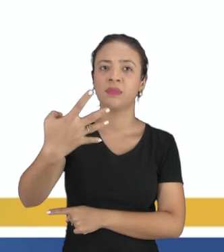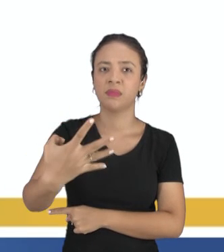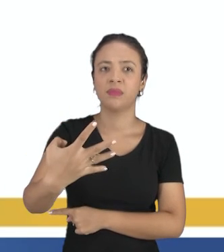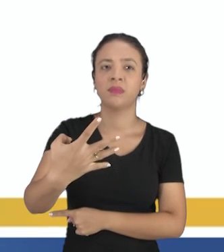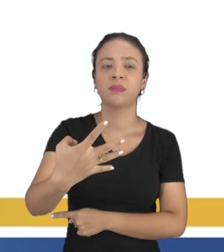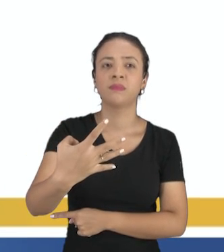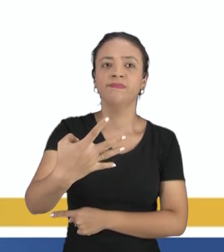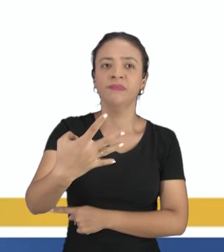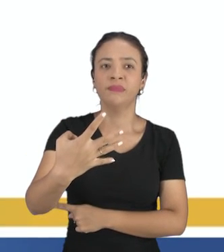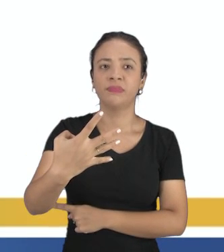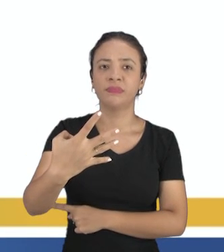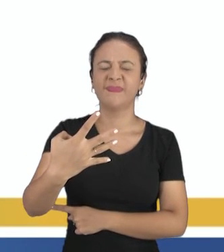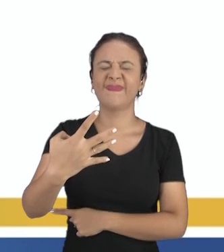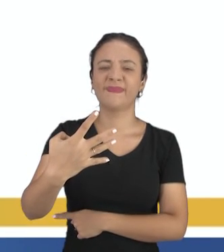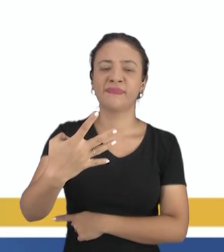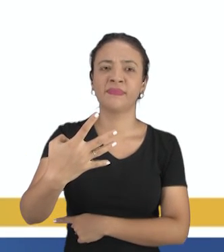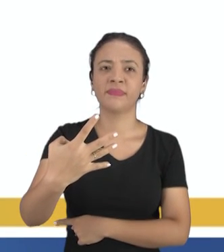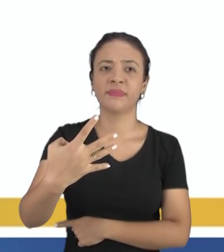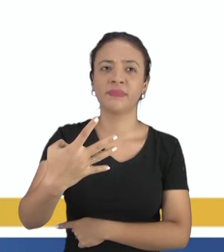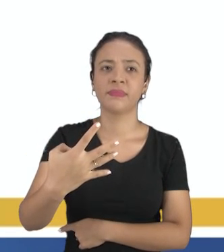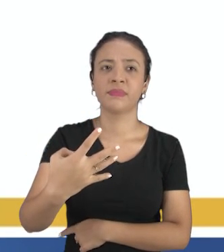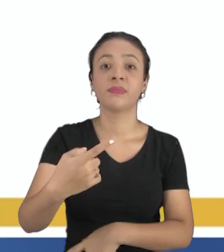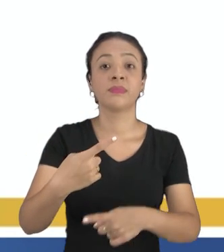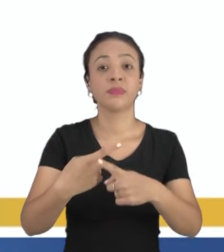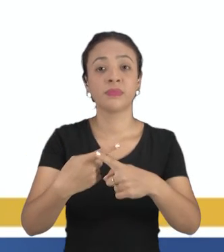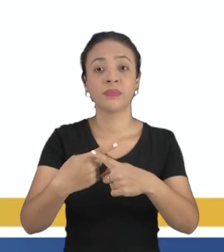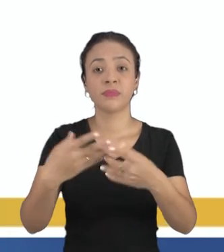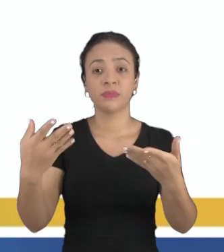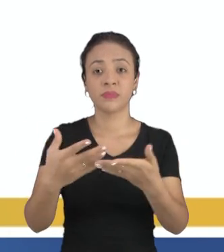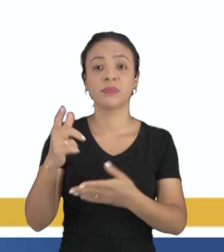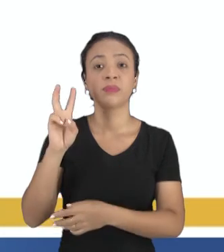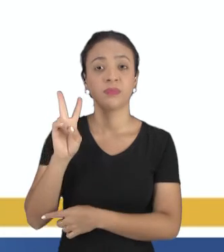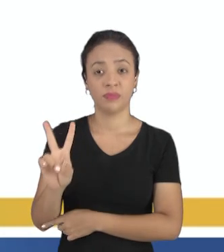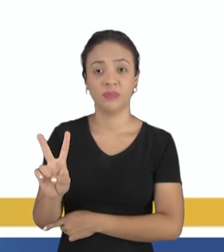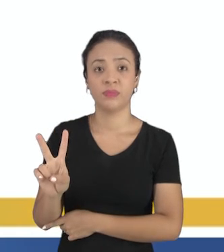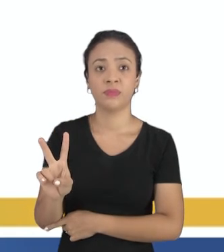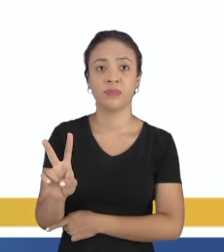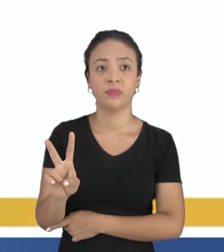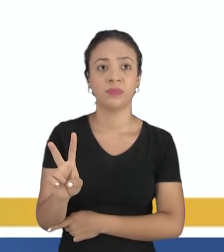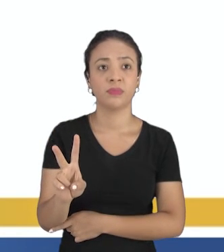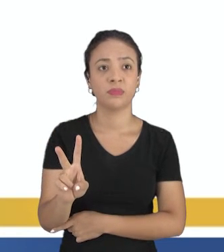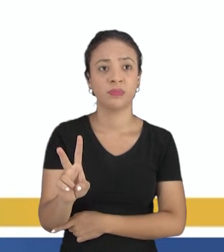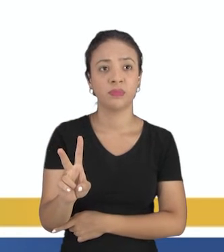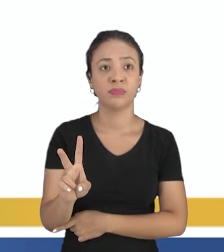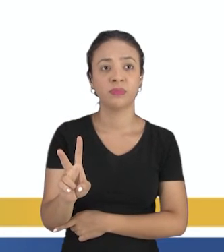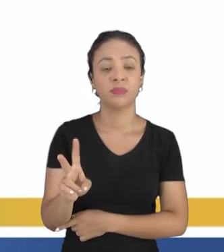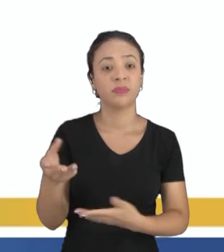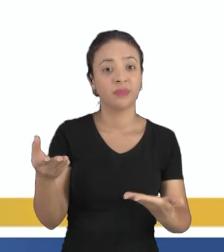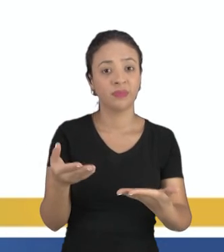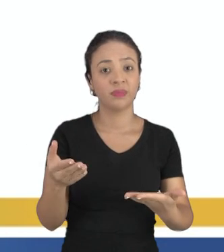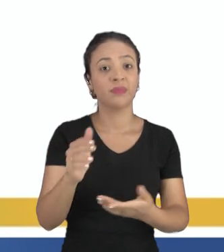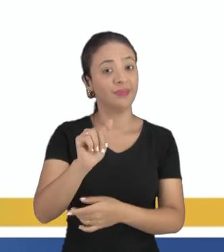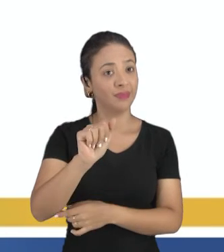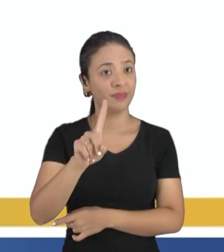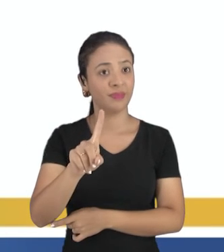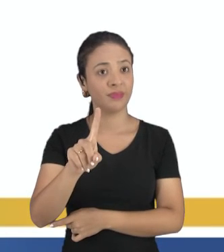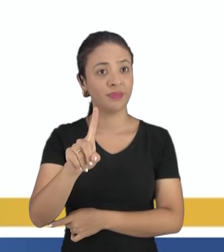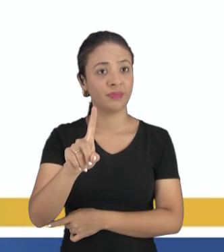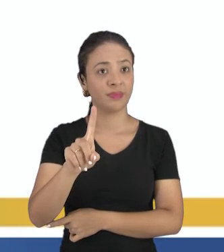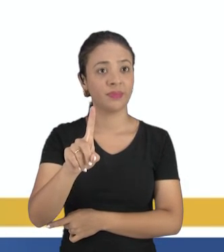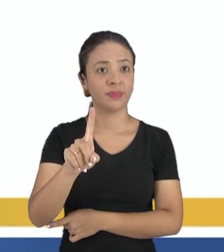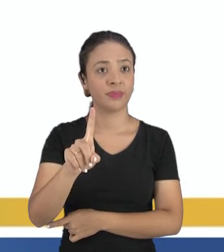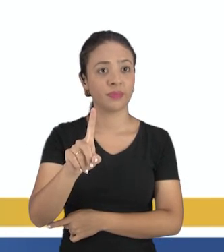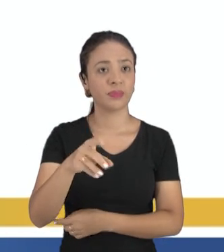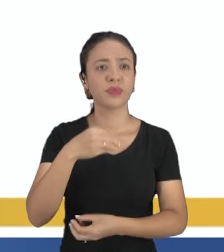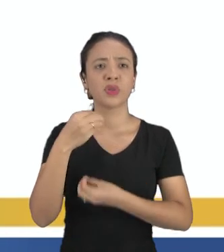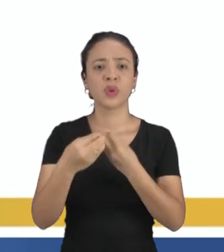59,4. E se eu multiplicar a largura por 2, eu vou passar para o A1. O A1